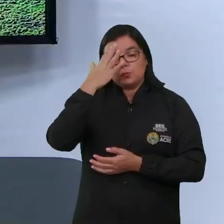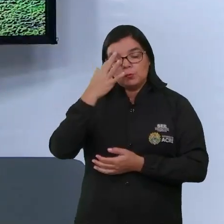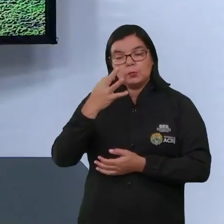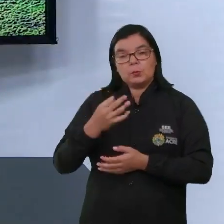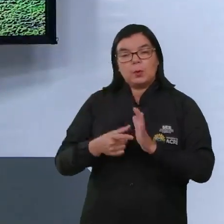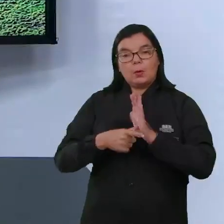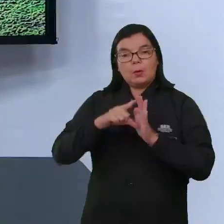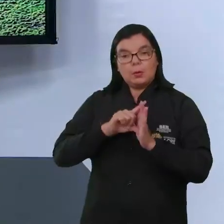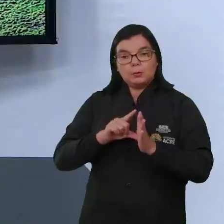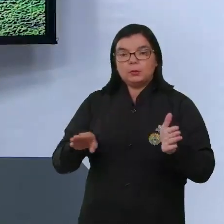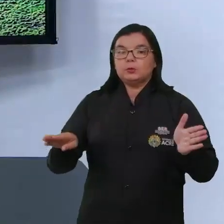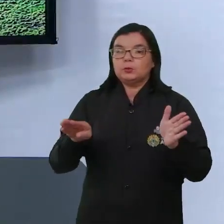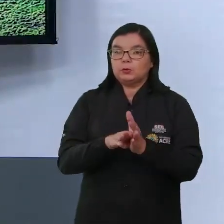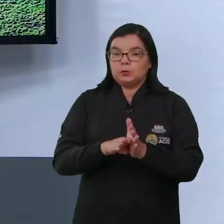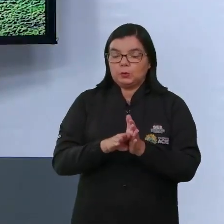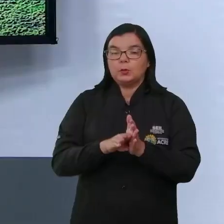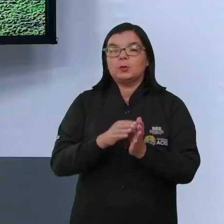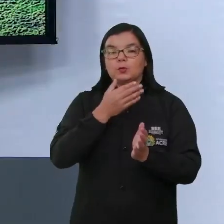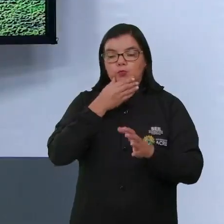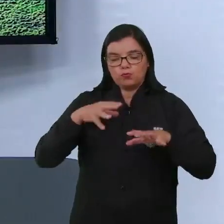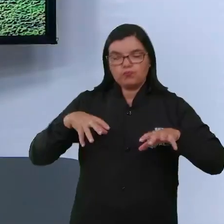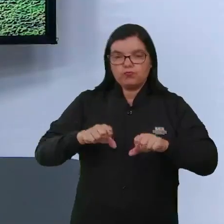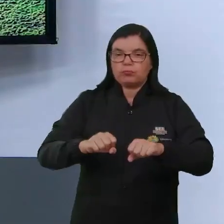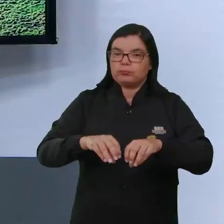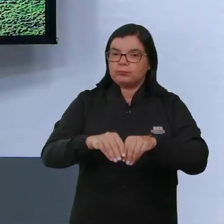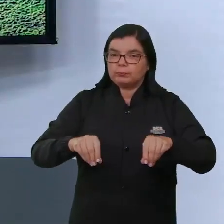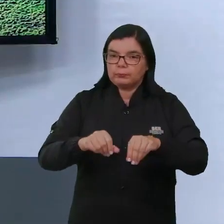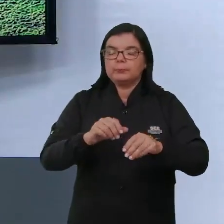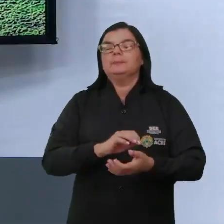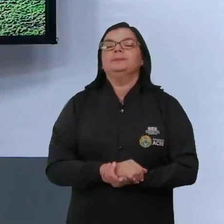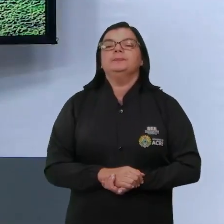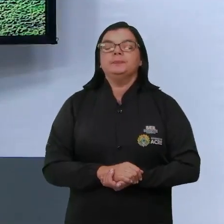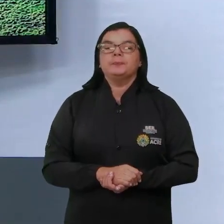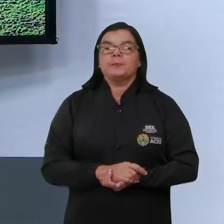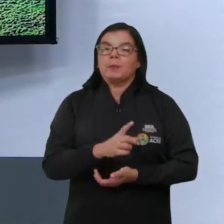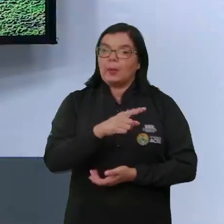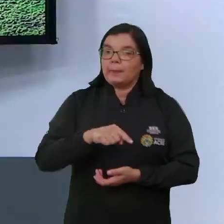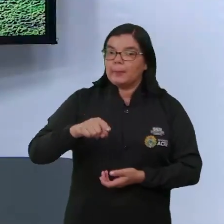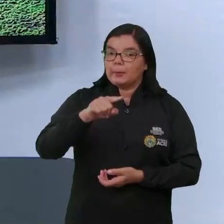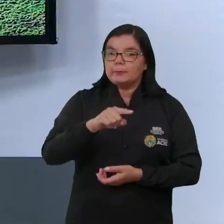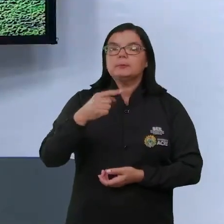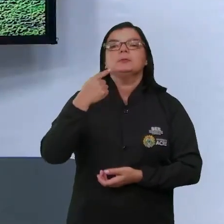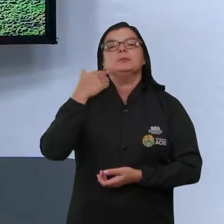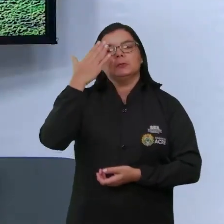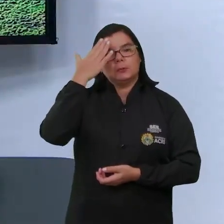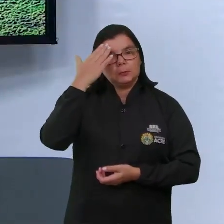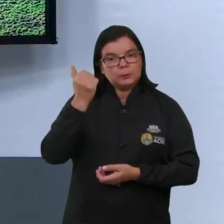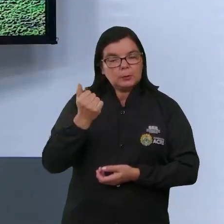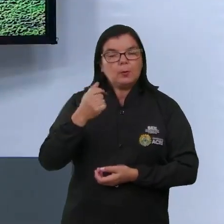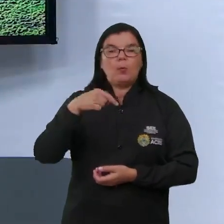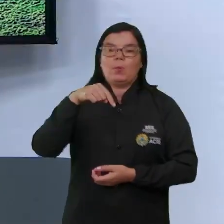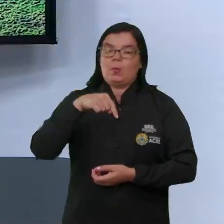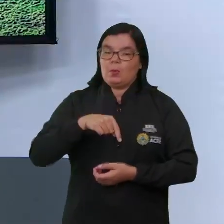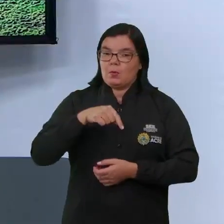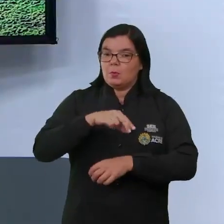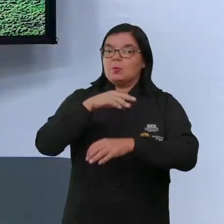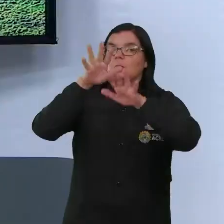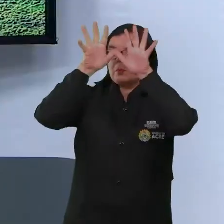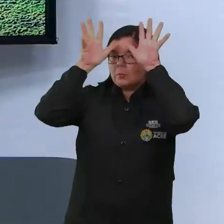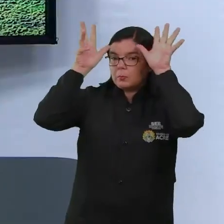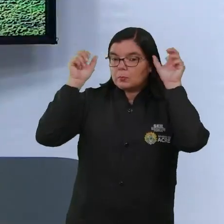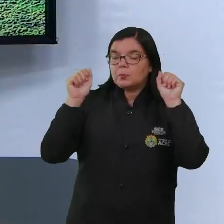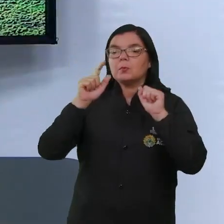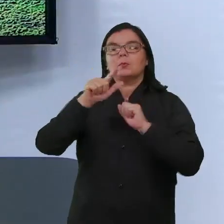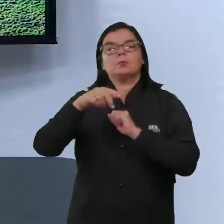justamente antes da chegada dos colonizadores. Então, para vocês terem uma ideia, aqui no Acre,